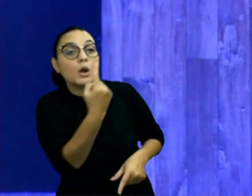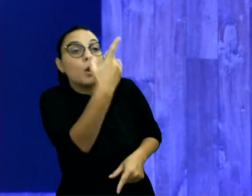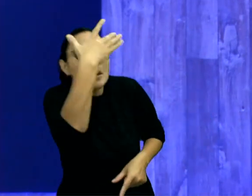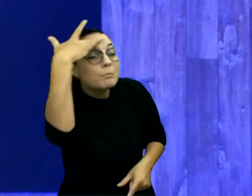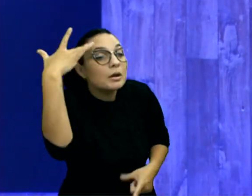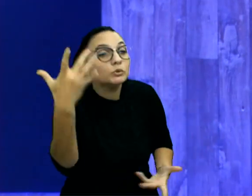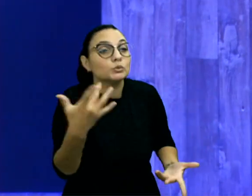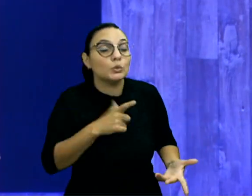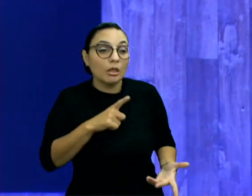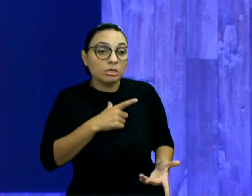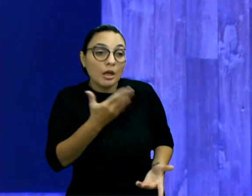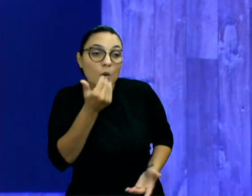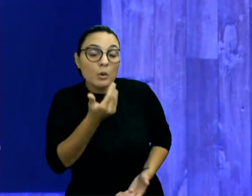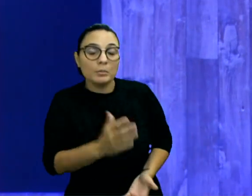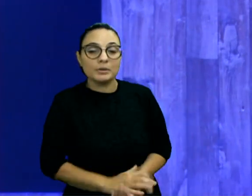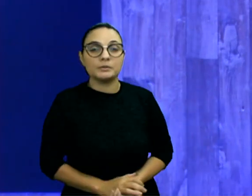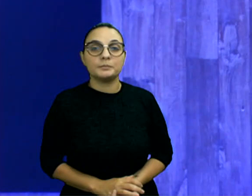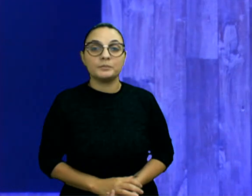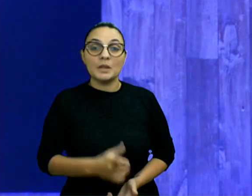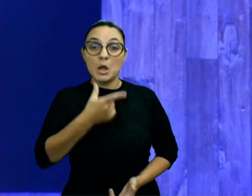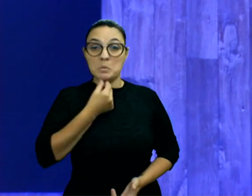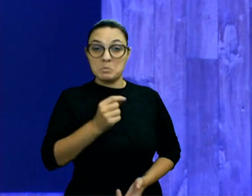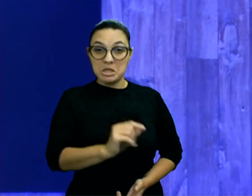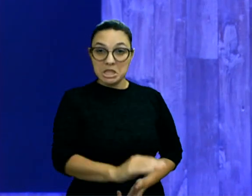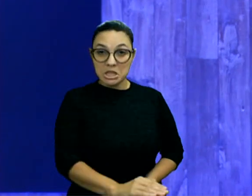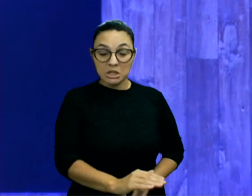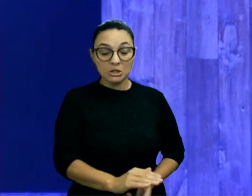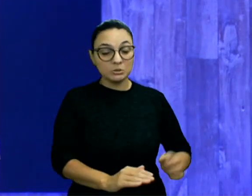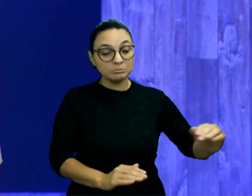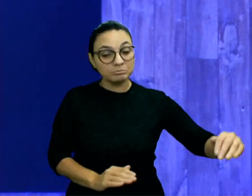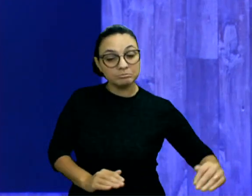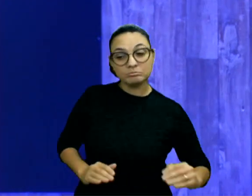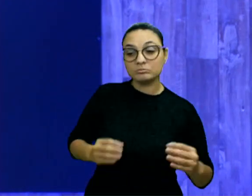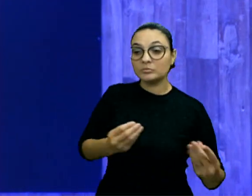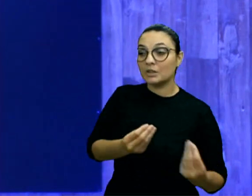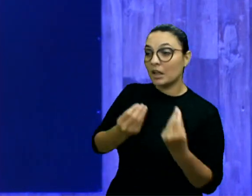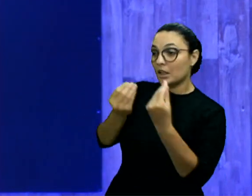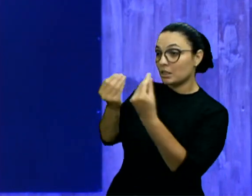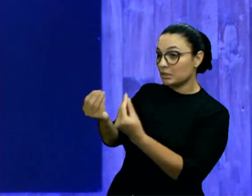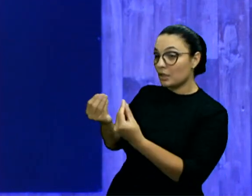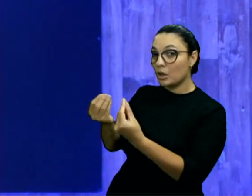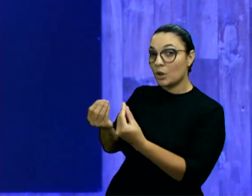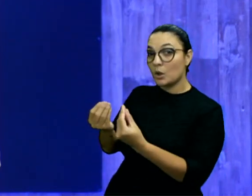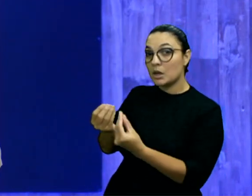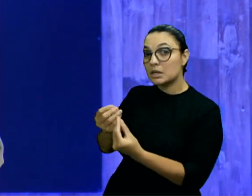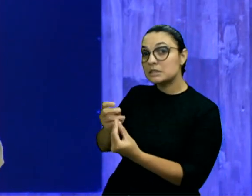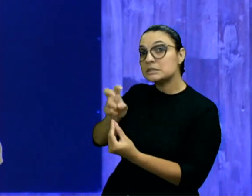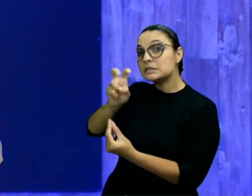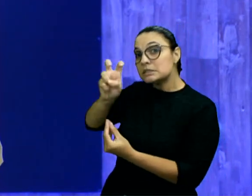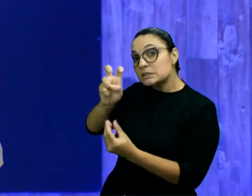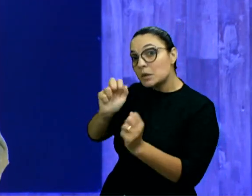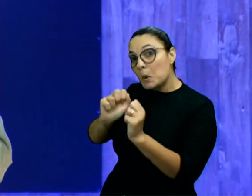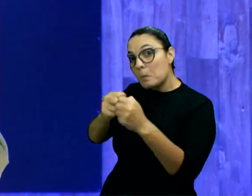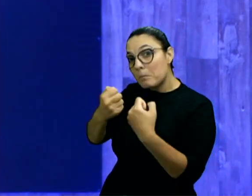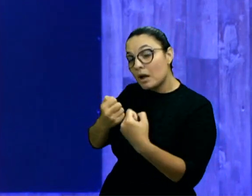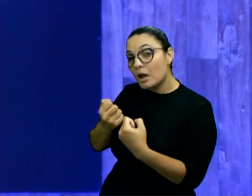menino aparece com 5 pães e 2 peixinhos. E Jesus fala: isso basta. Sabe,